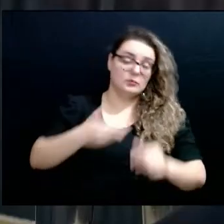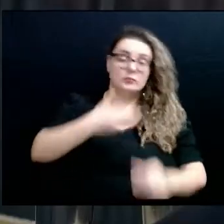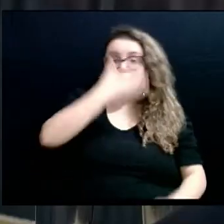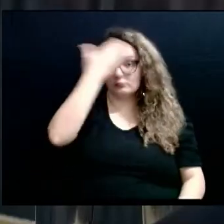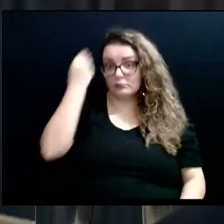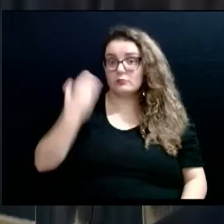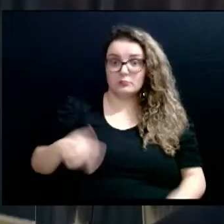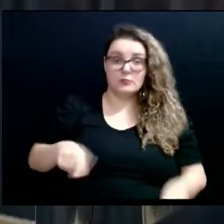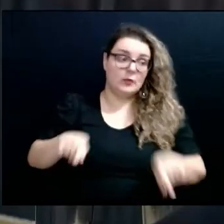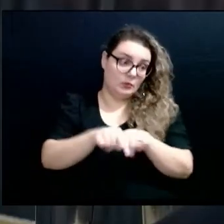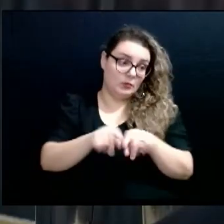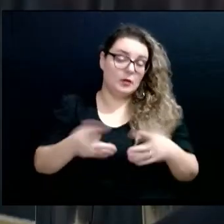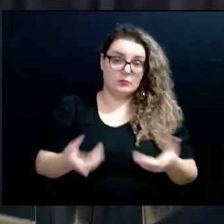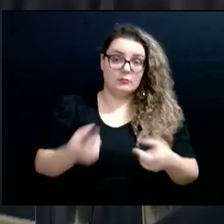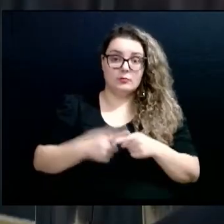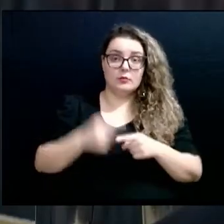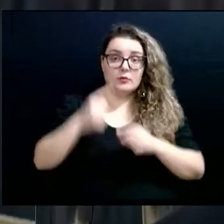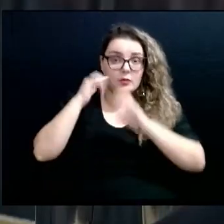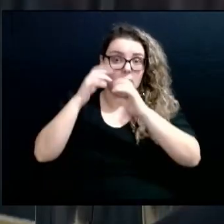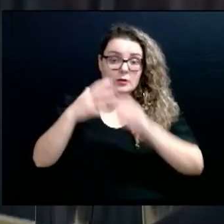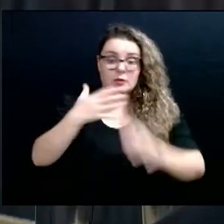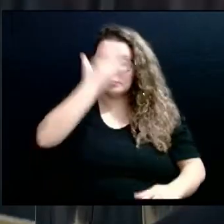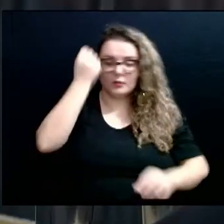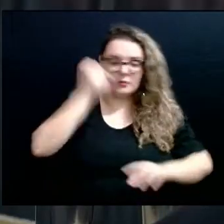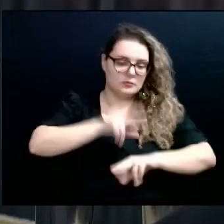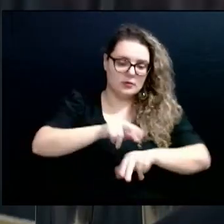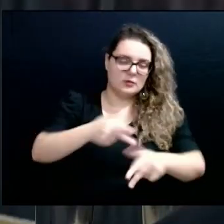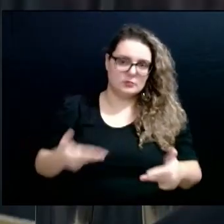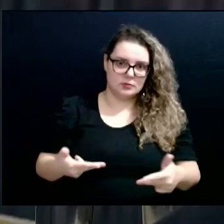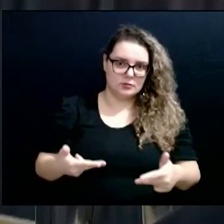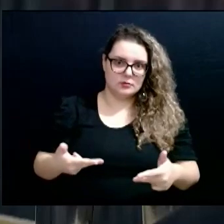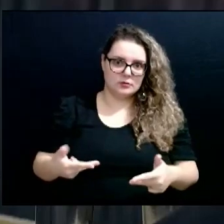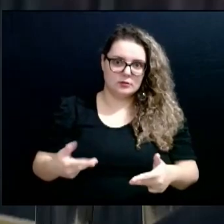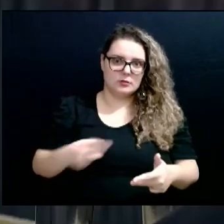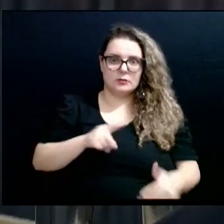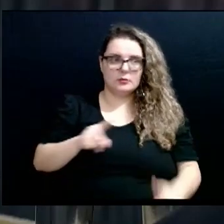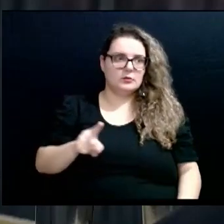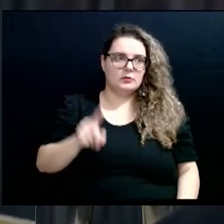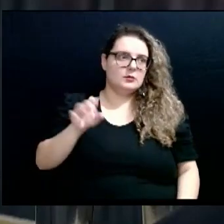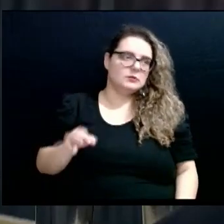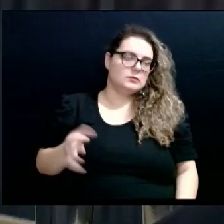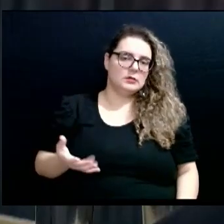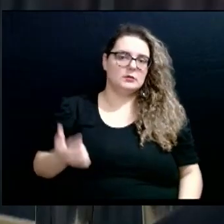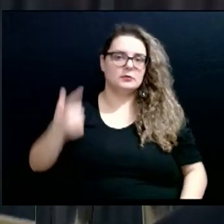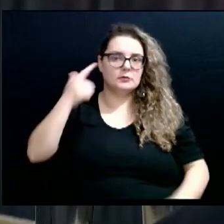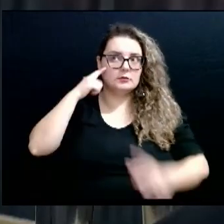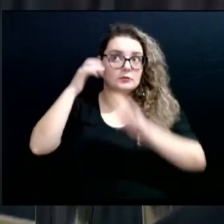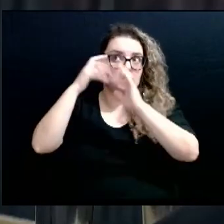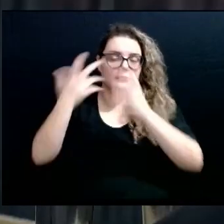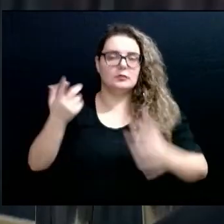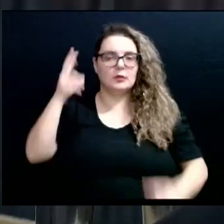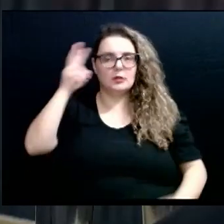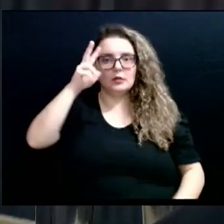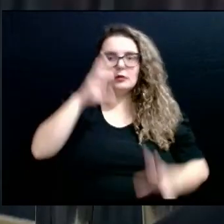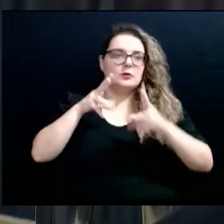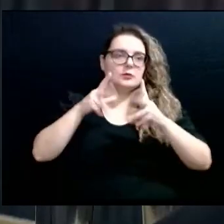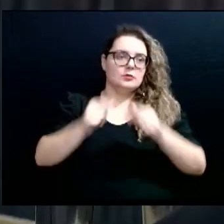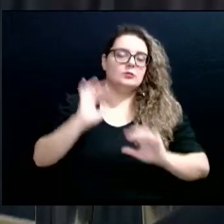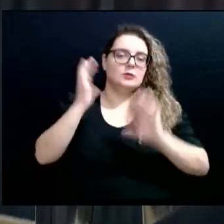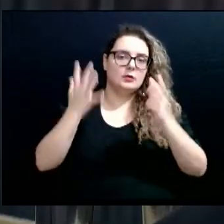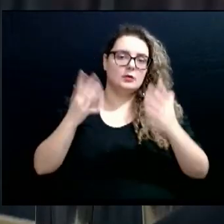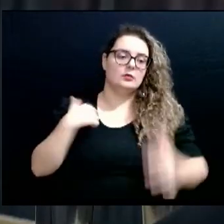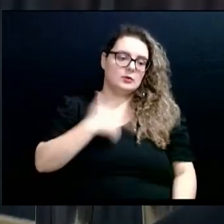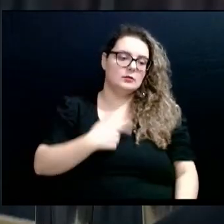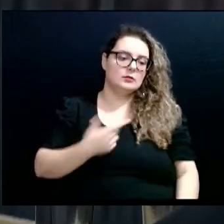porque o cérebro ele esquece muita coisa, não seria viável, não caberia na nossa cabeça a gente se lembrar de tudo que acontece com a gente.